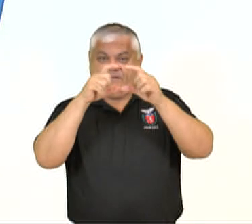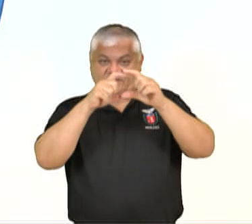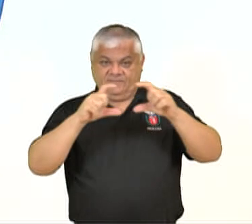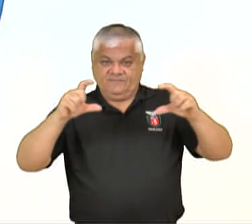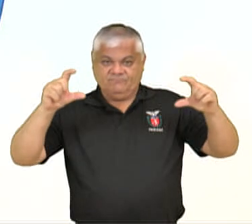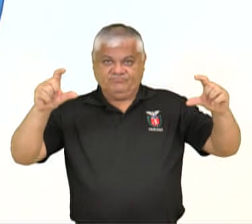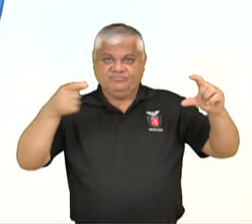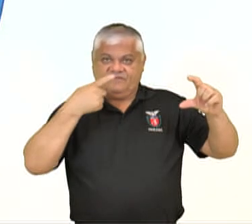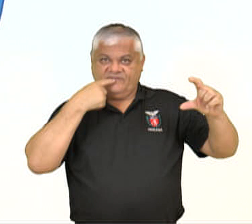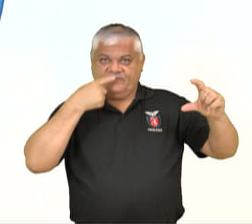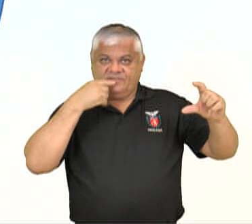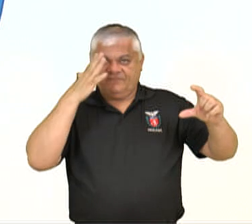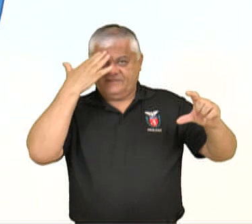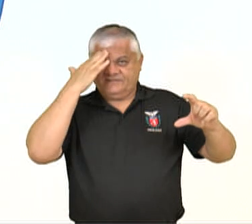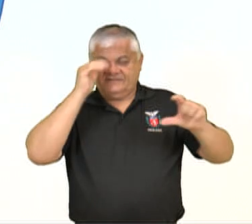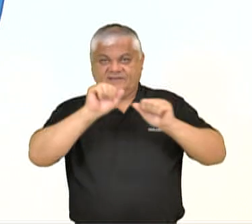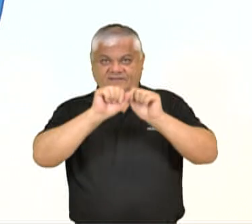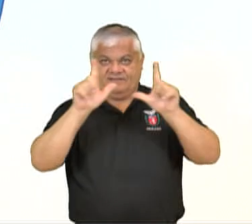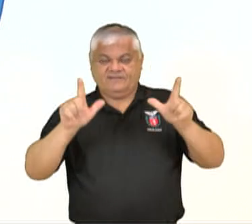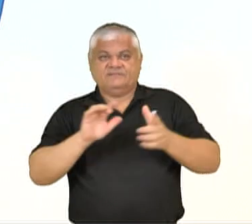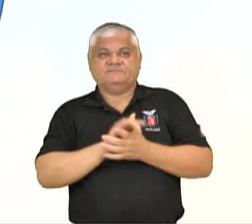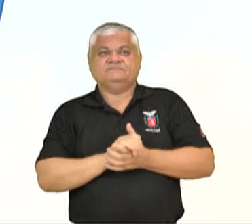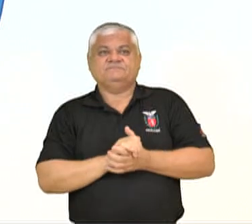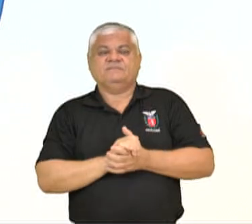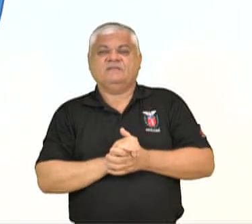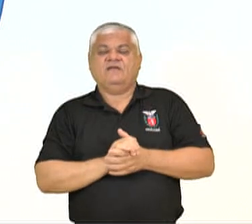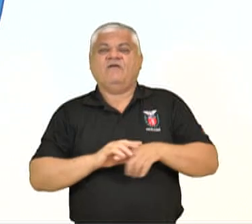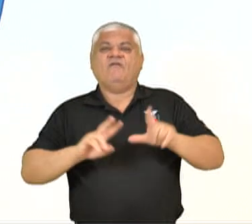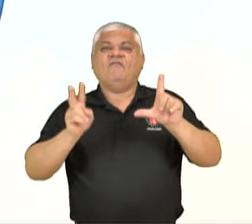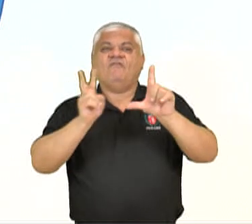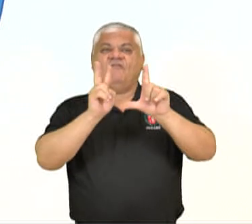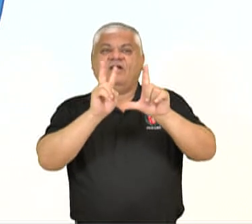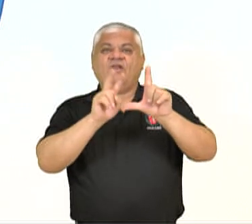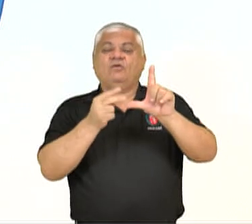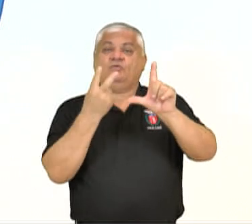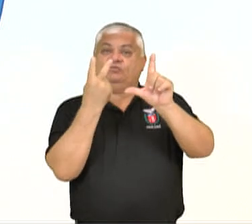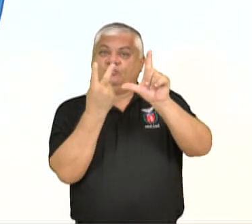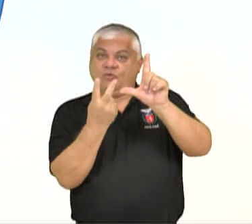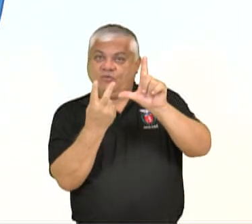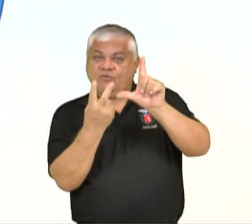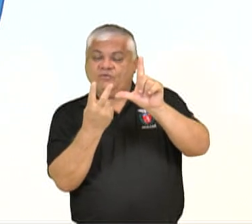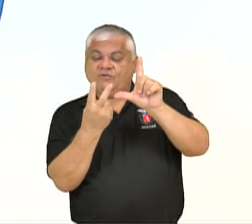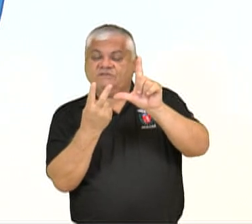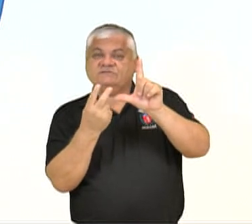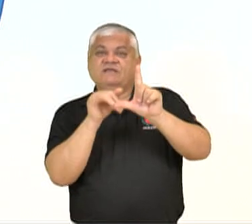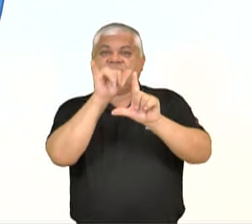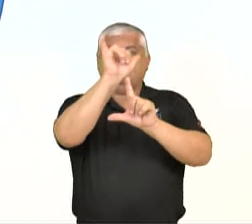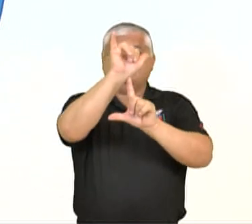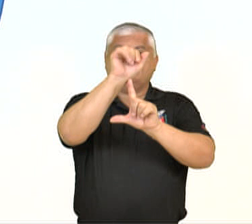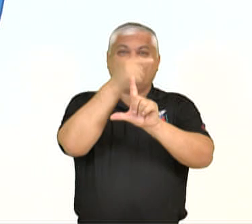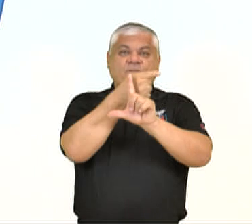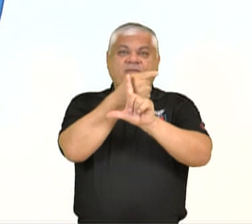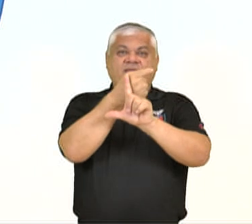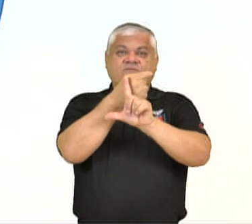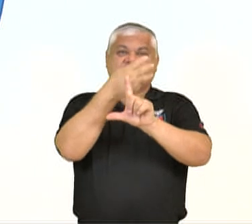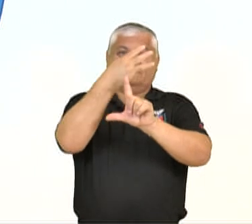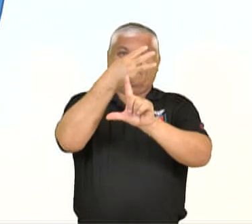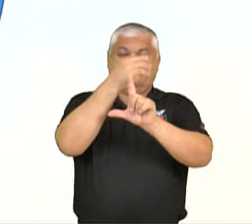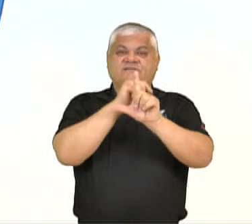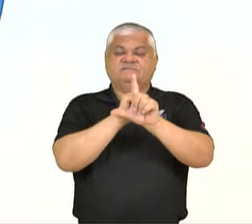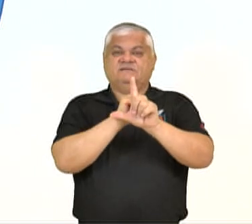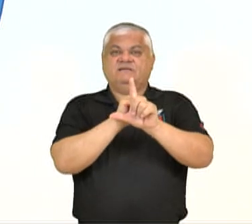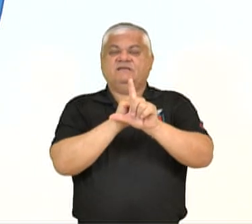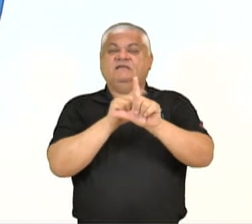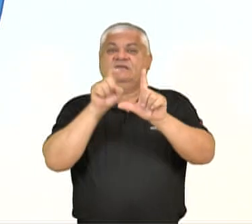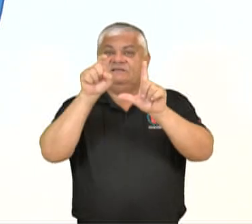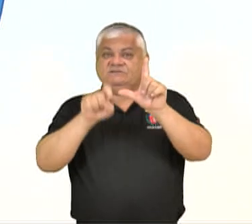você tenha uma compreensão melhor. E os valores maiores, né, quando x vale 2, o y vale menos 3, e quando o